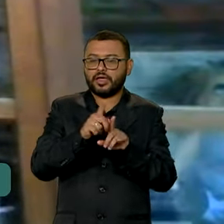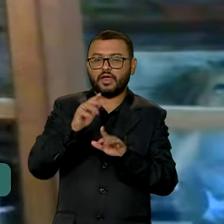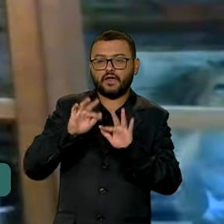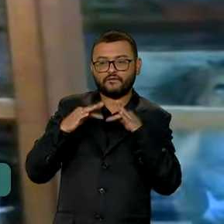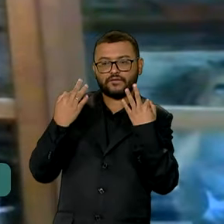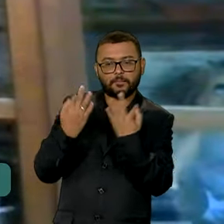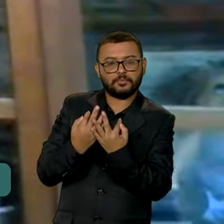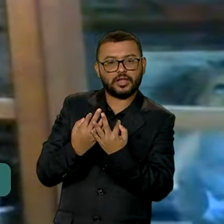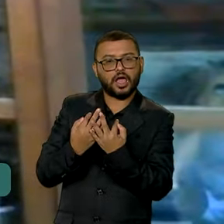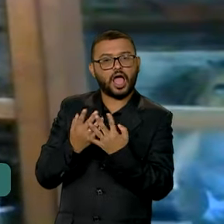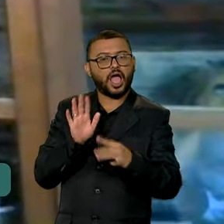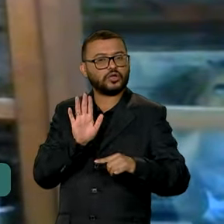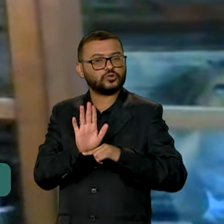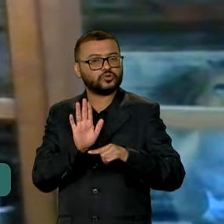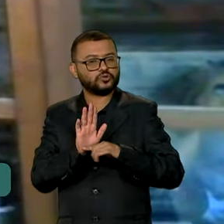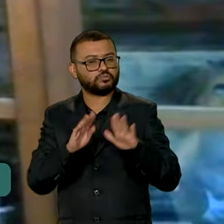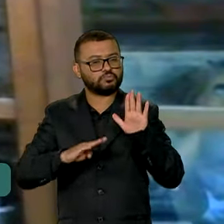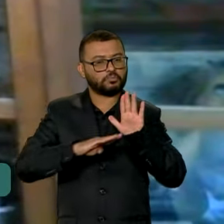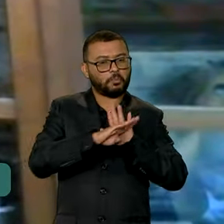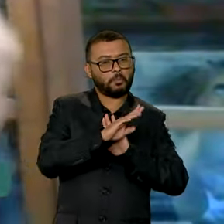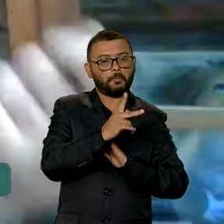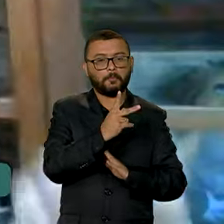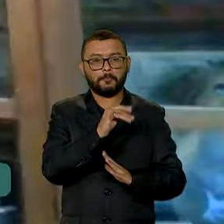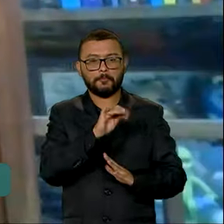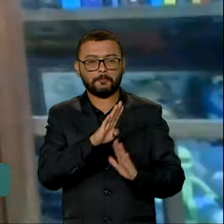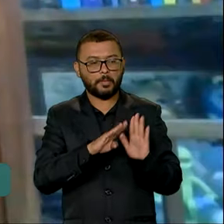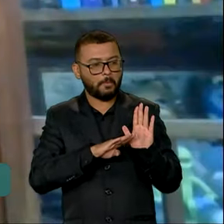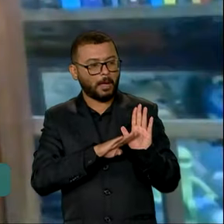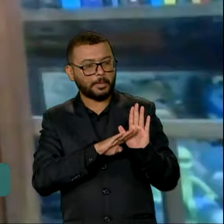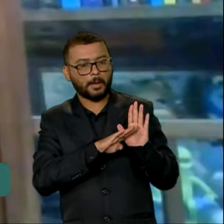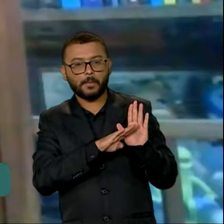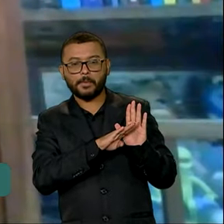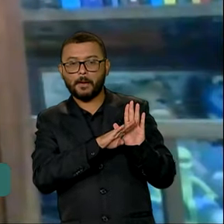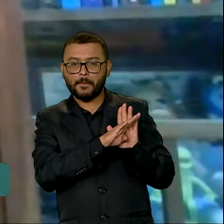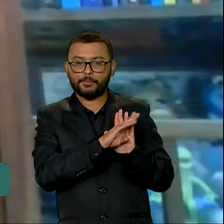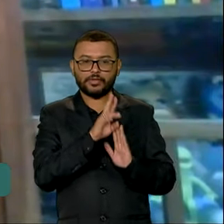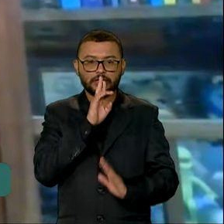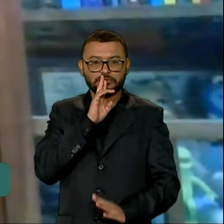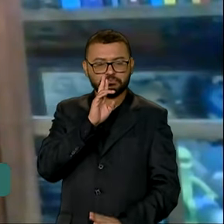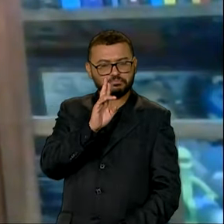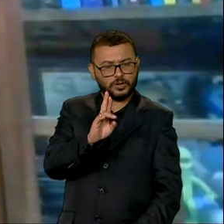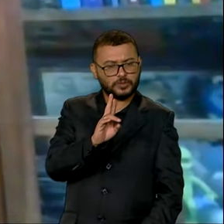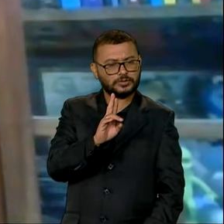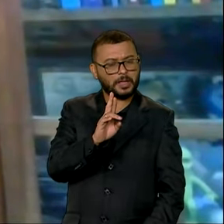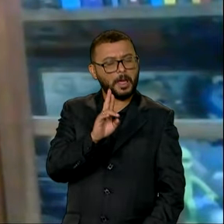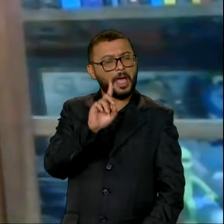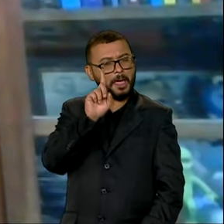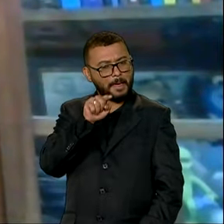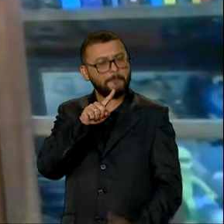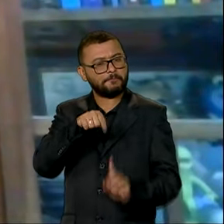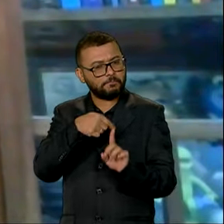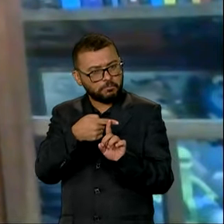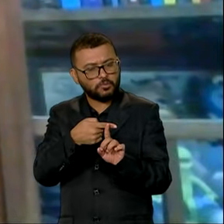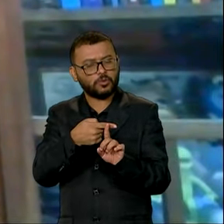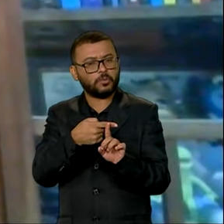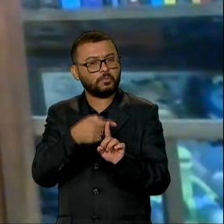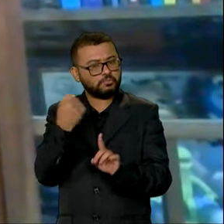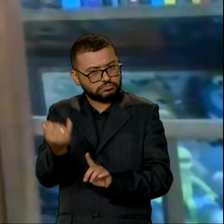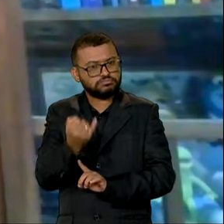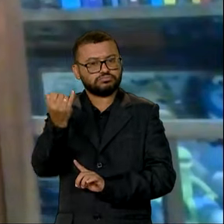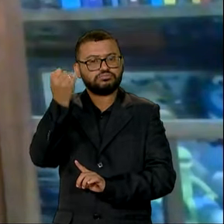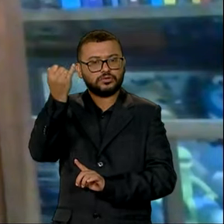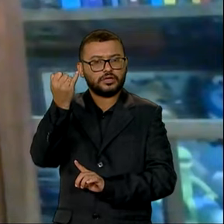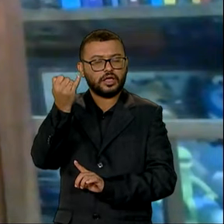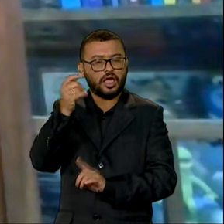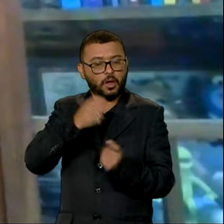famílias ajudaram a manter o PIB crescendo. Esse resultado foi um resultado positivo, importante